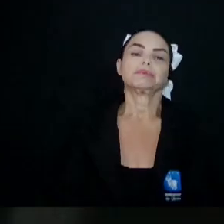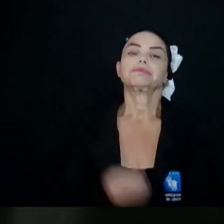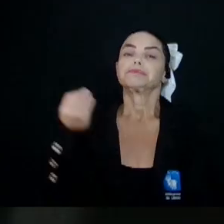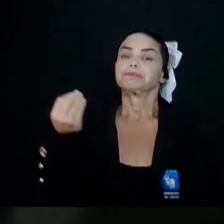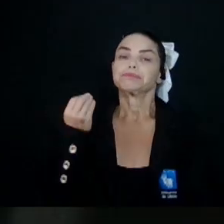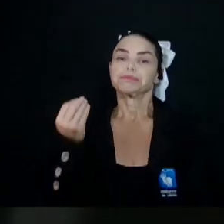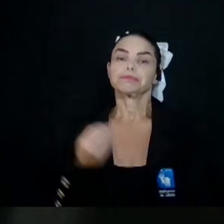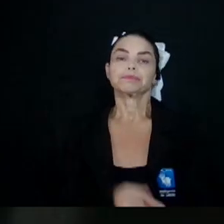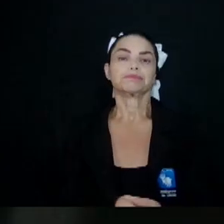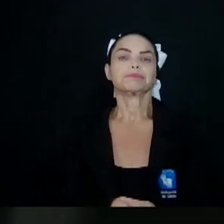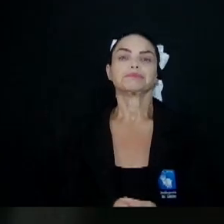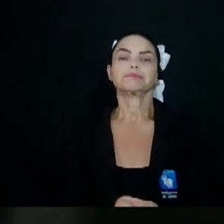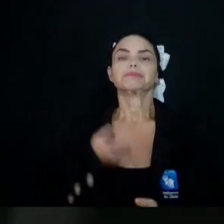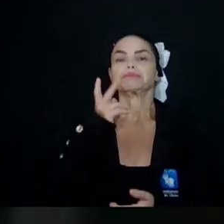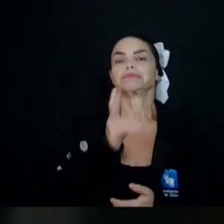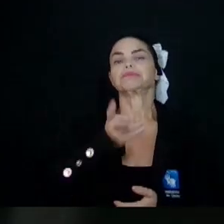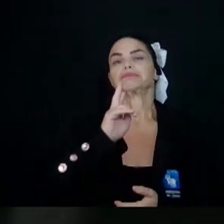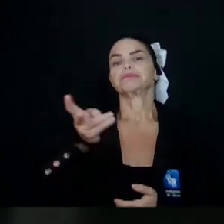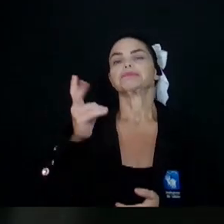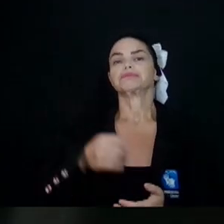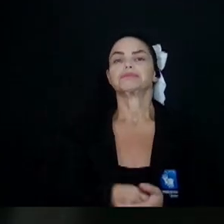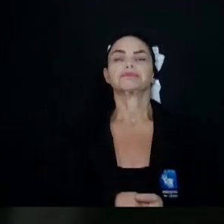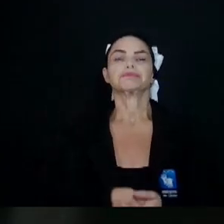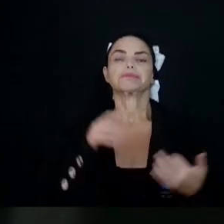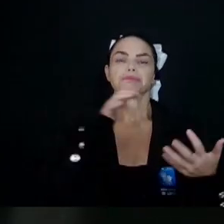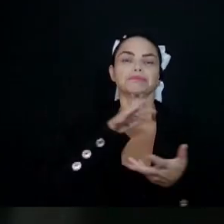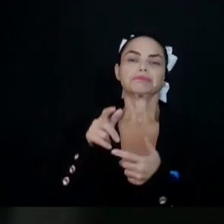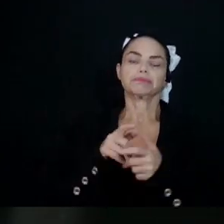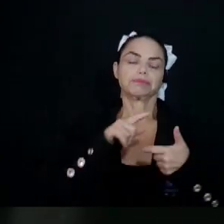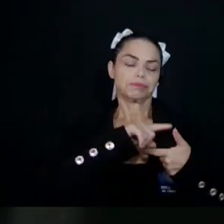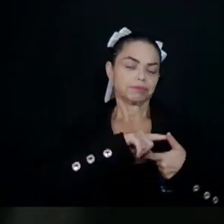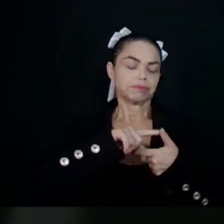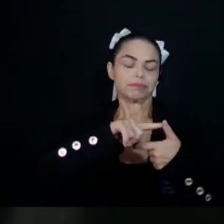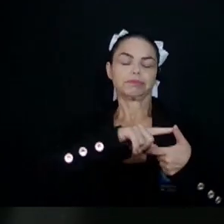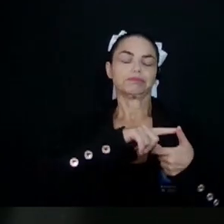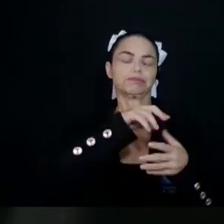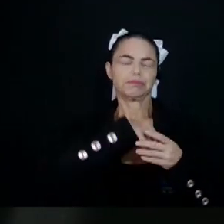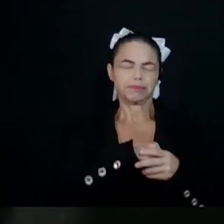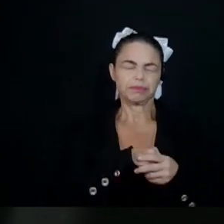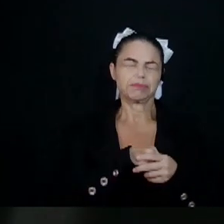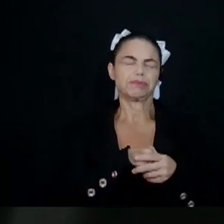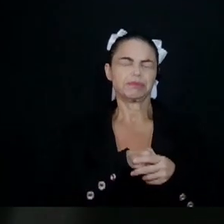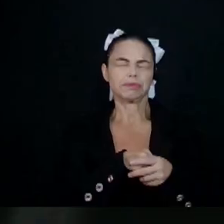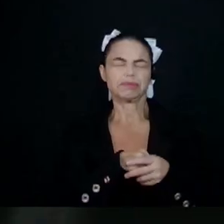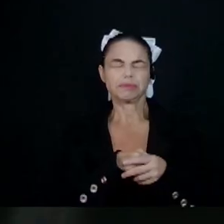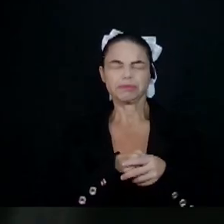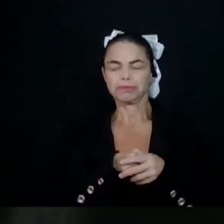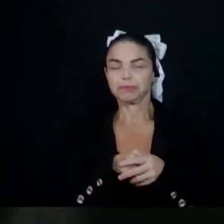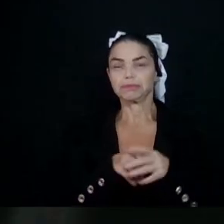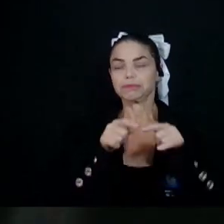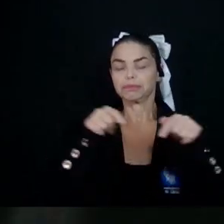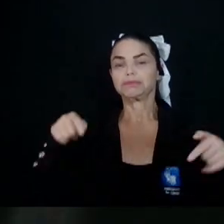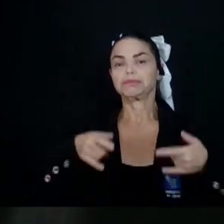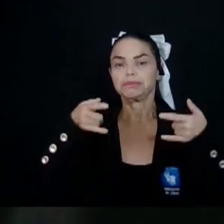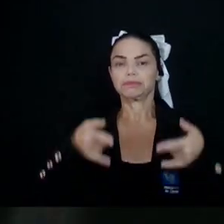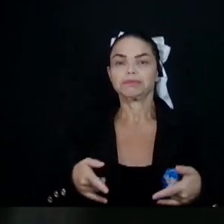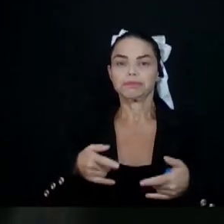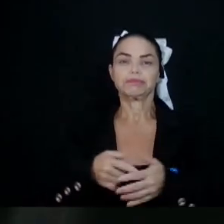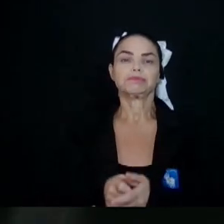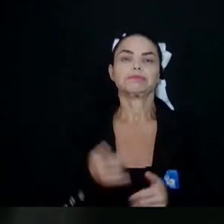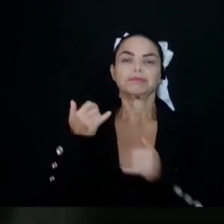ele continuar nesse mundo fechado dentro do quarto e na rede social, no mundo digital? Qual